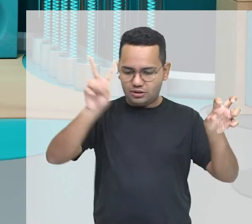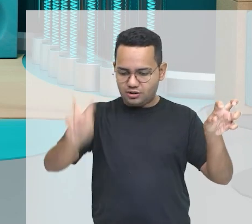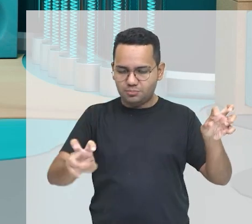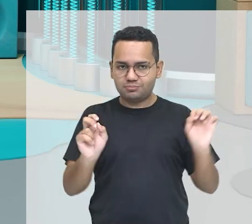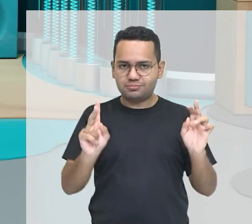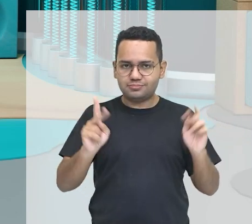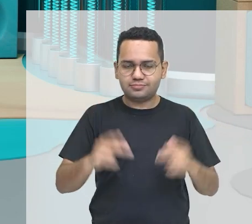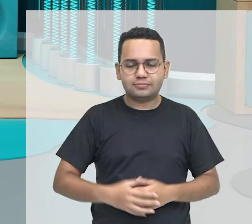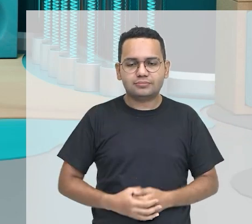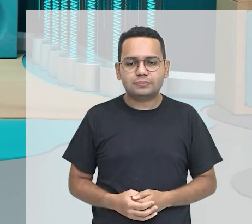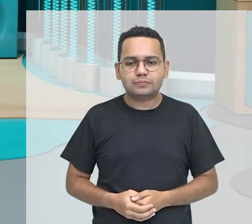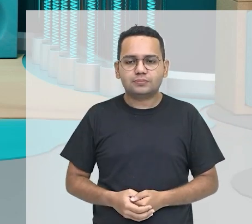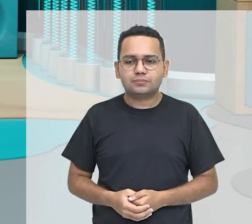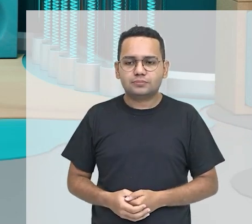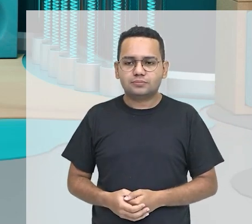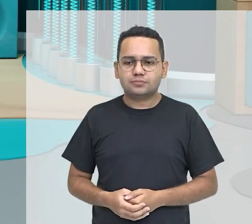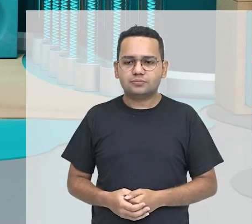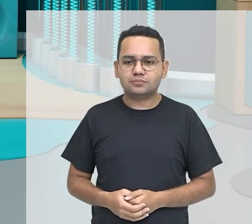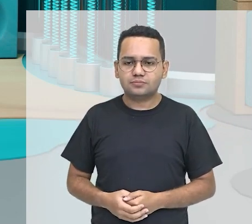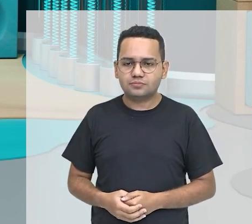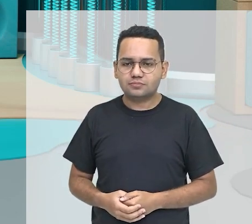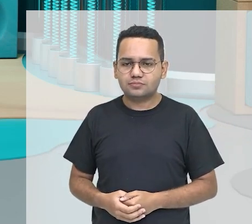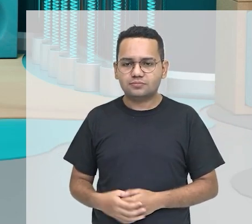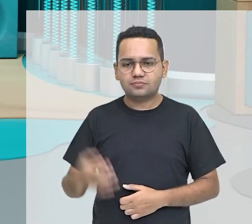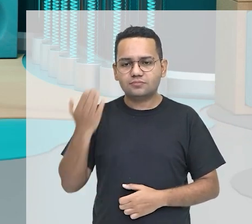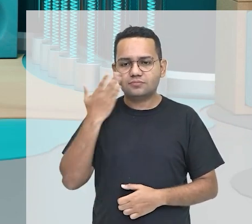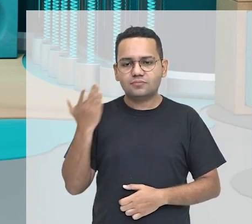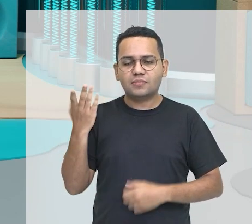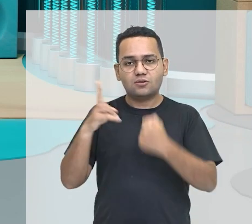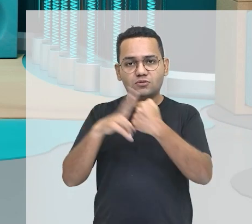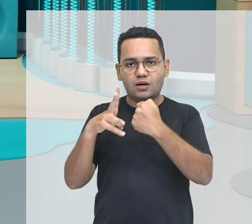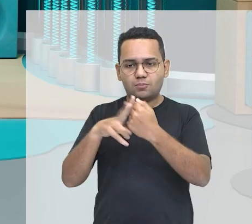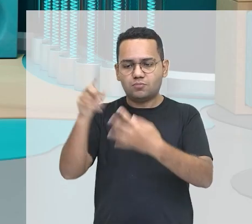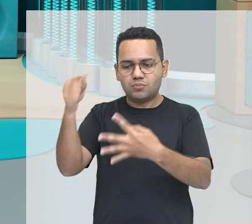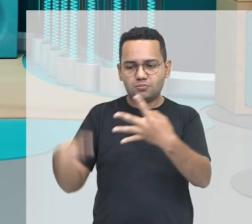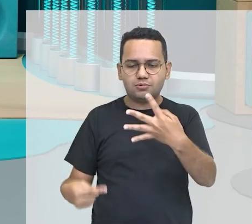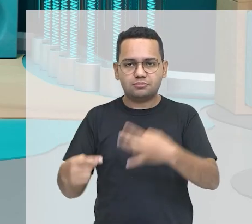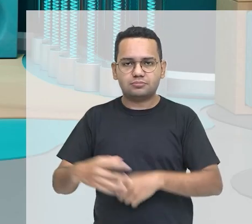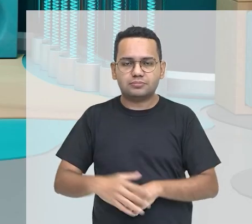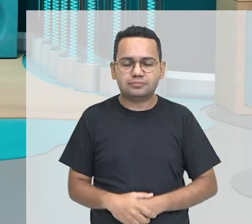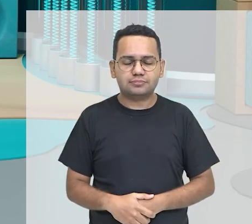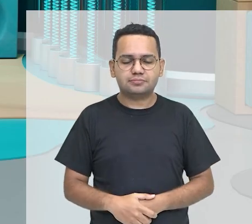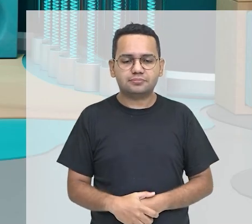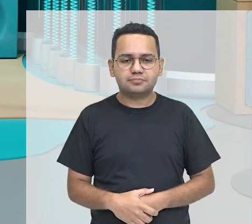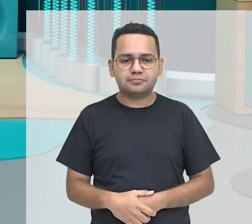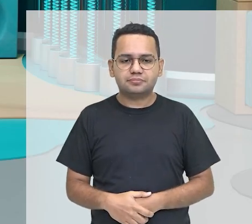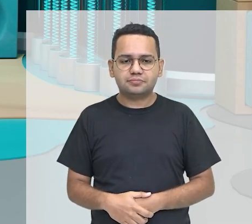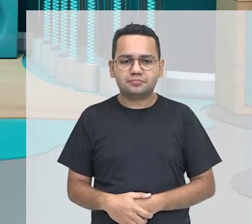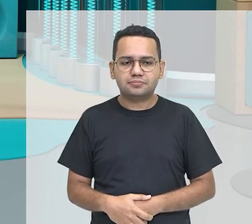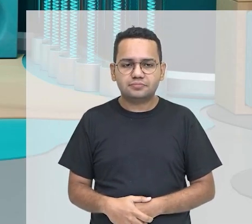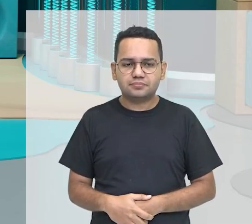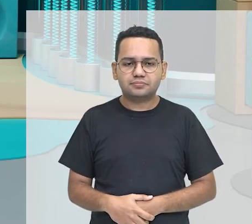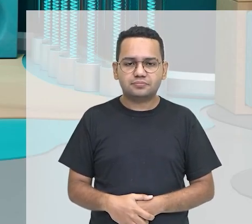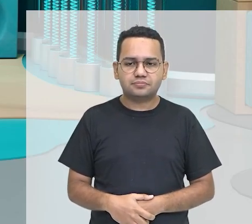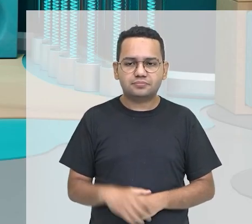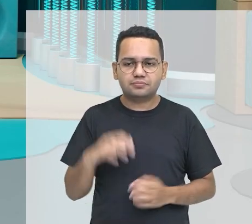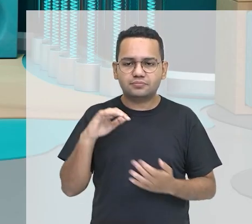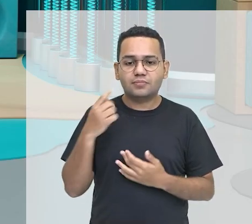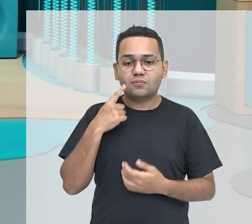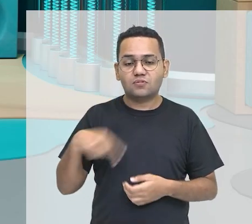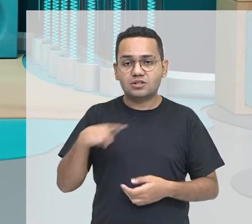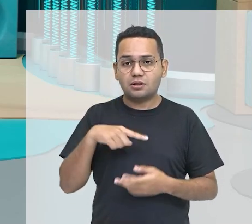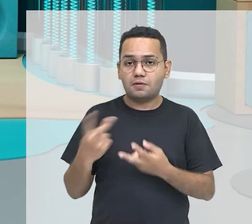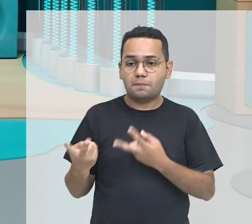tinham lá no nosso texto. Brought, led, played e became, certo? Então, só para vocês observarem aqui, a